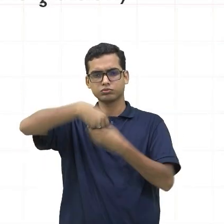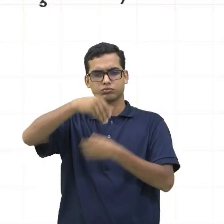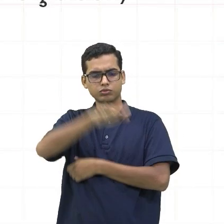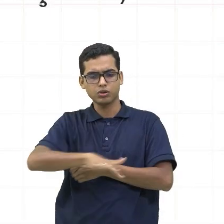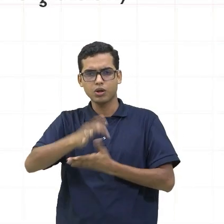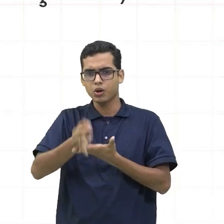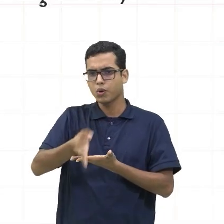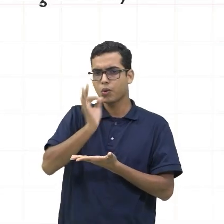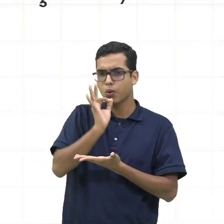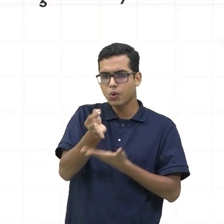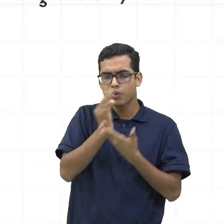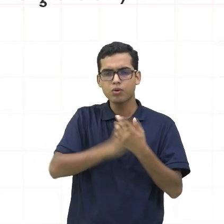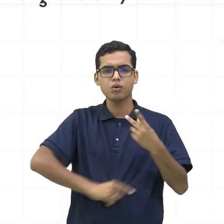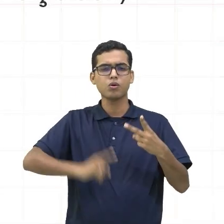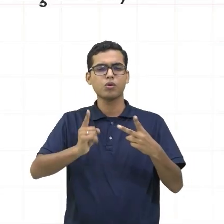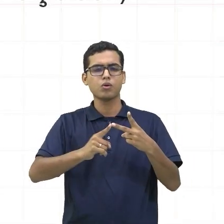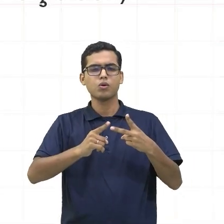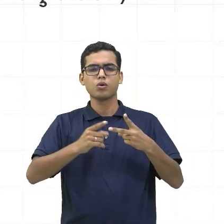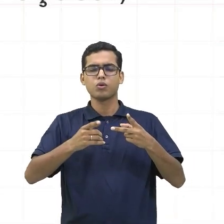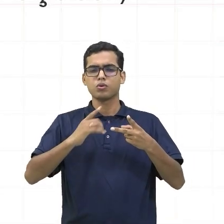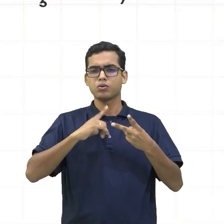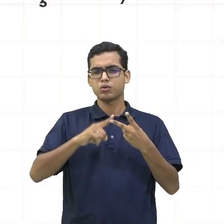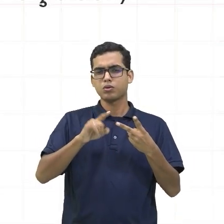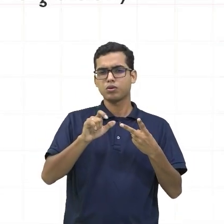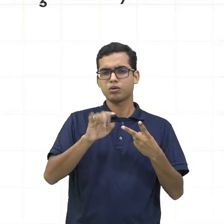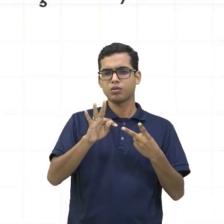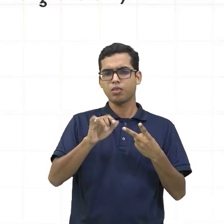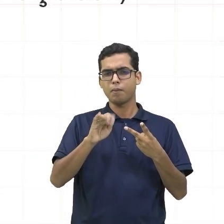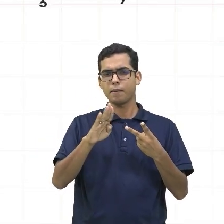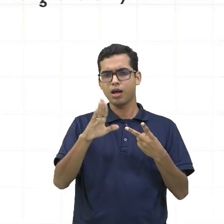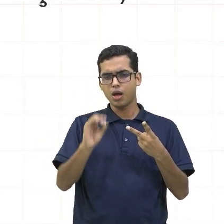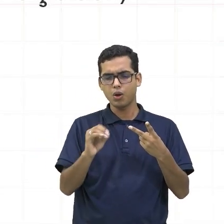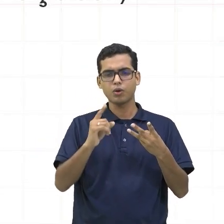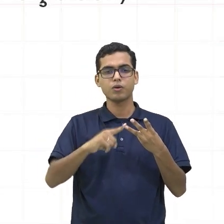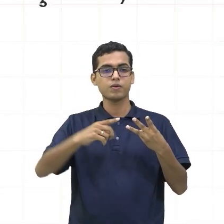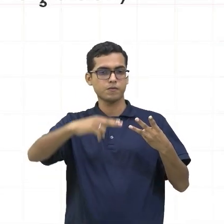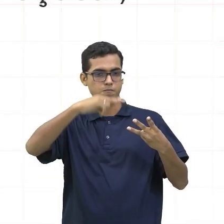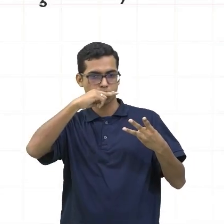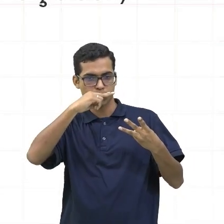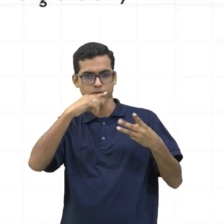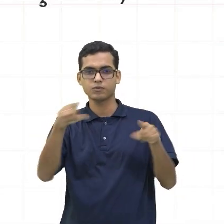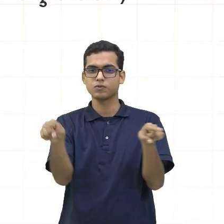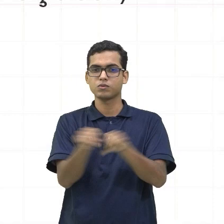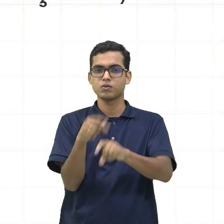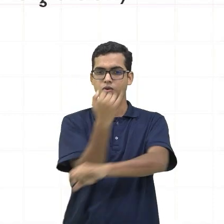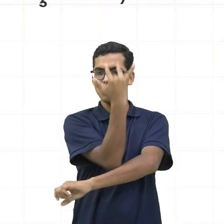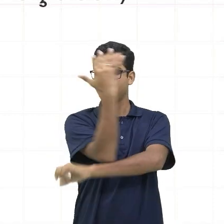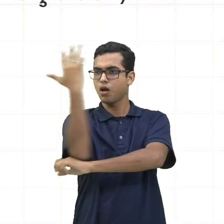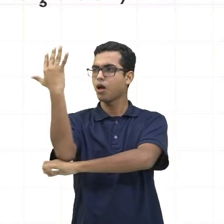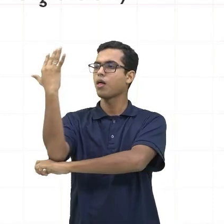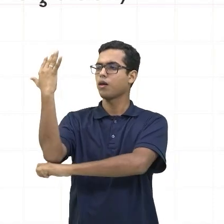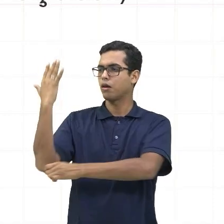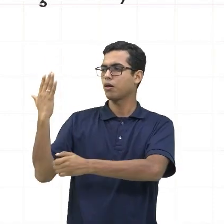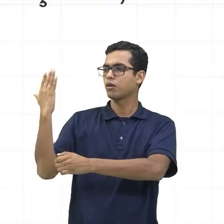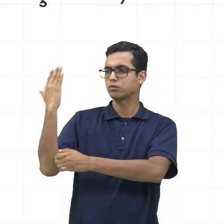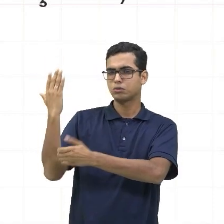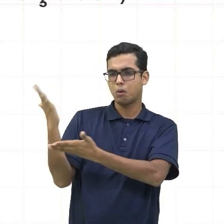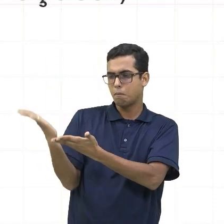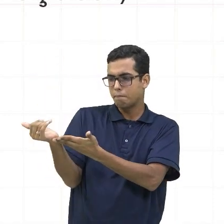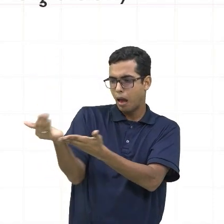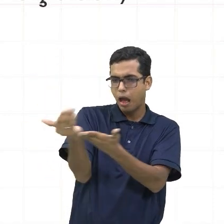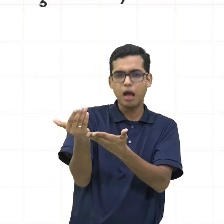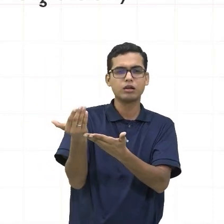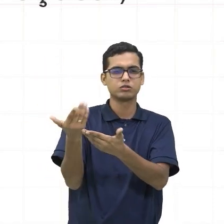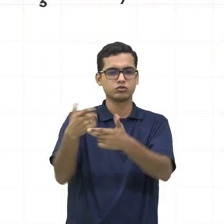de café, tabaco, cana-de-açúcar, na coleta de matérias-primas nas florestas, nas canoas e em